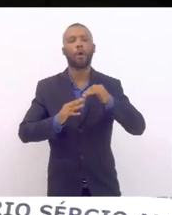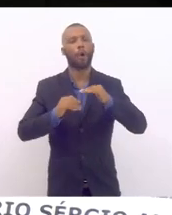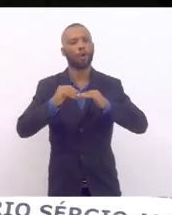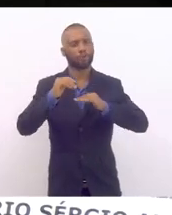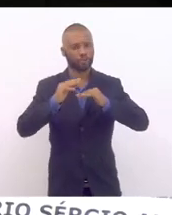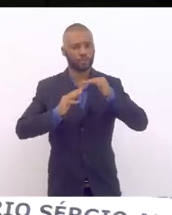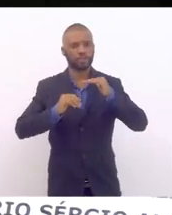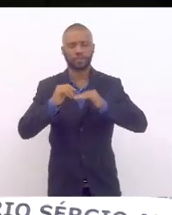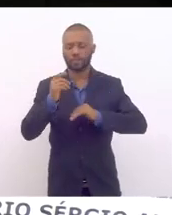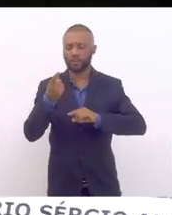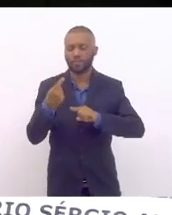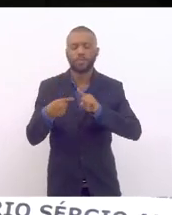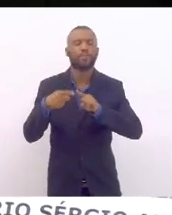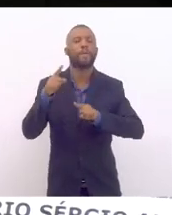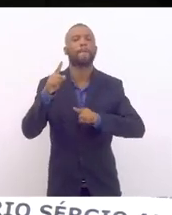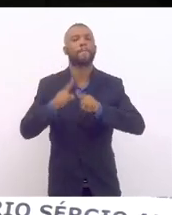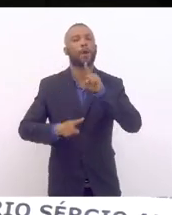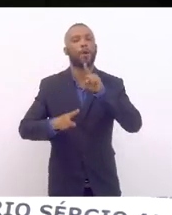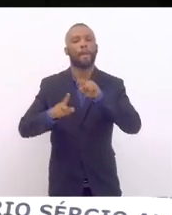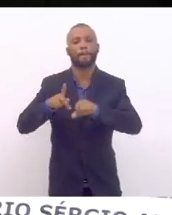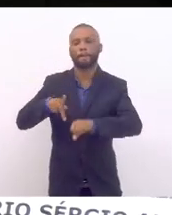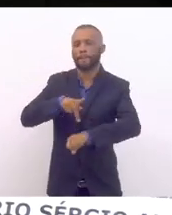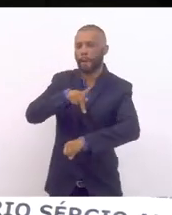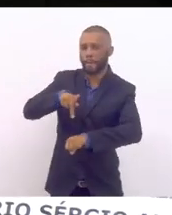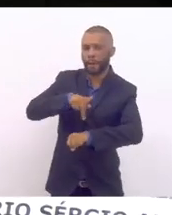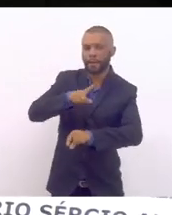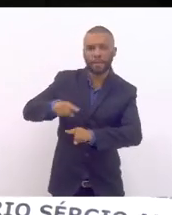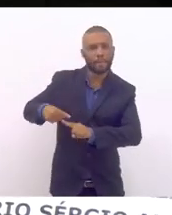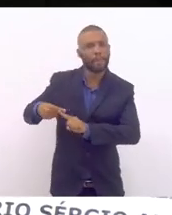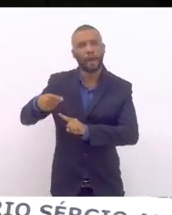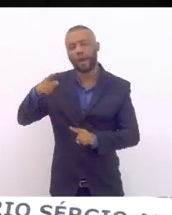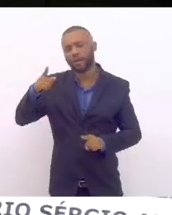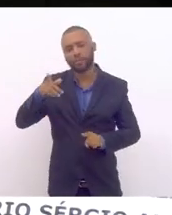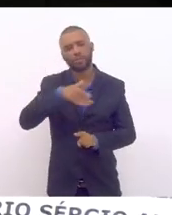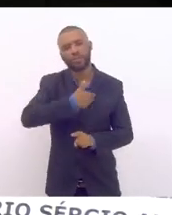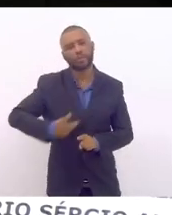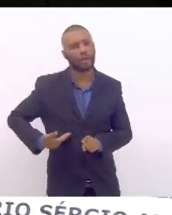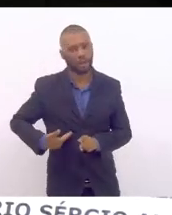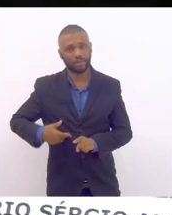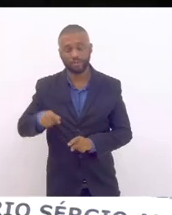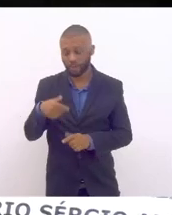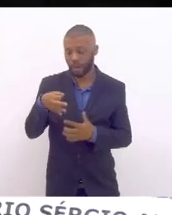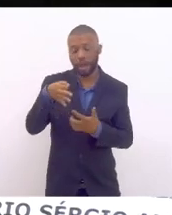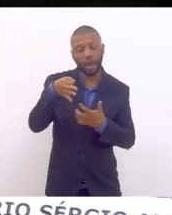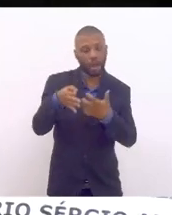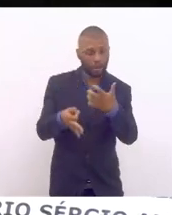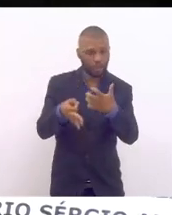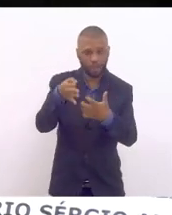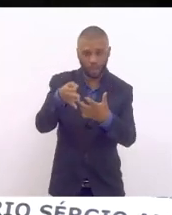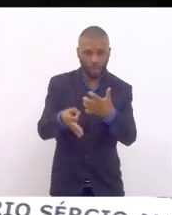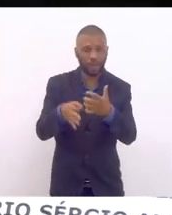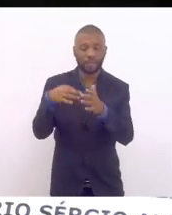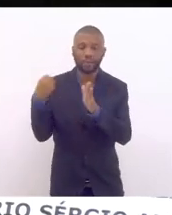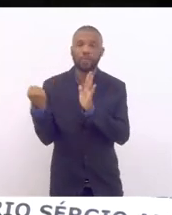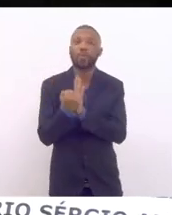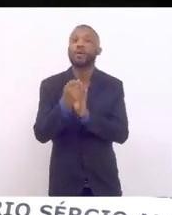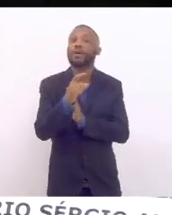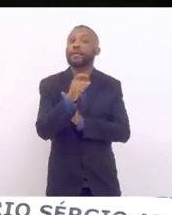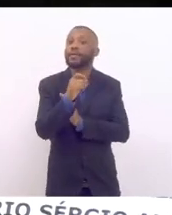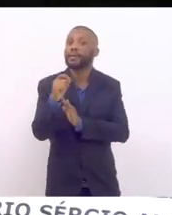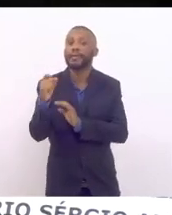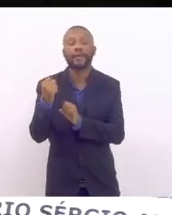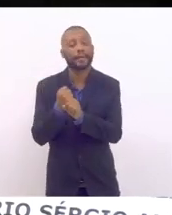de um desenvolvimento para o país e para o estado a Universidade Federal Rural do Rio de Janeiro ela é Centenária